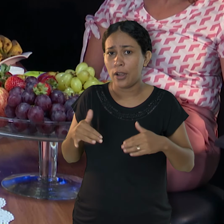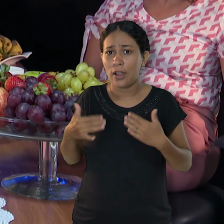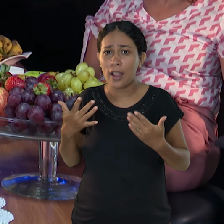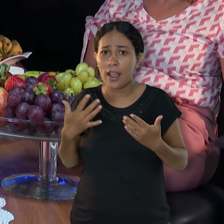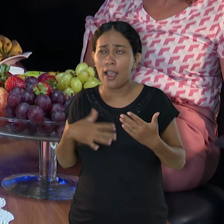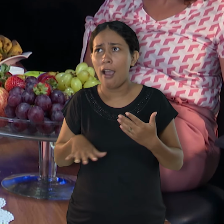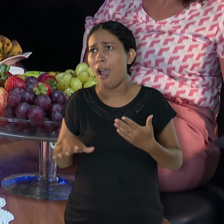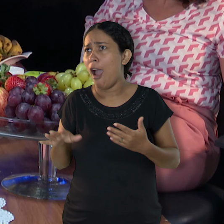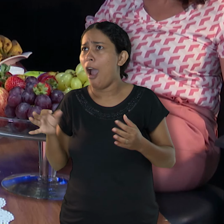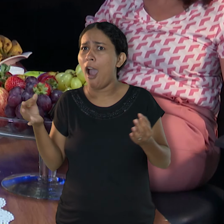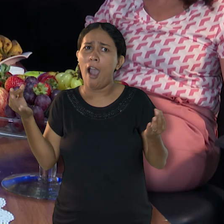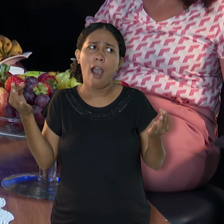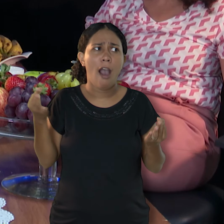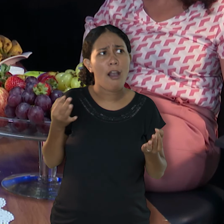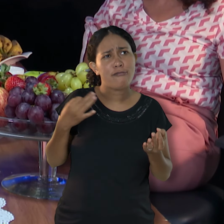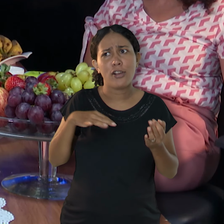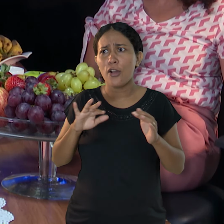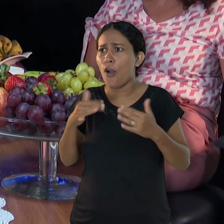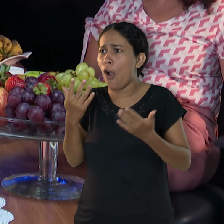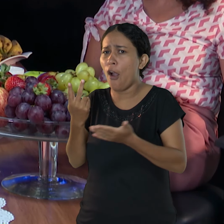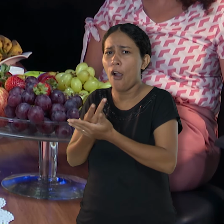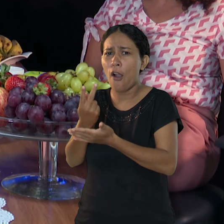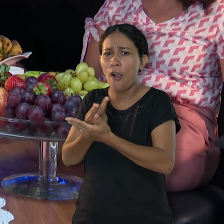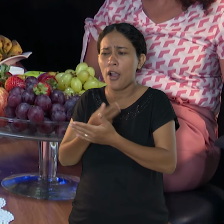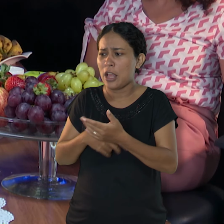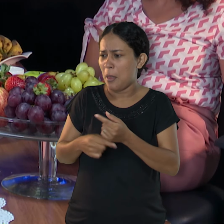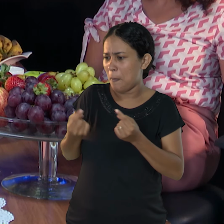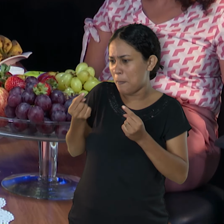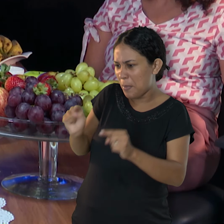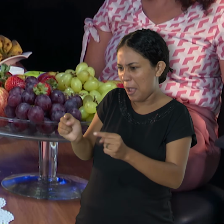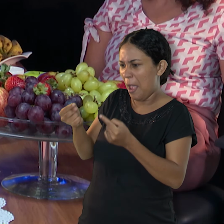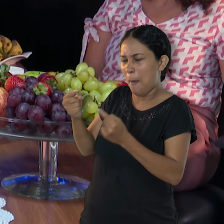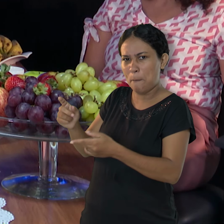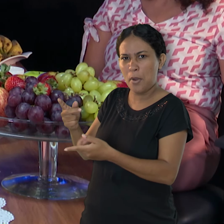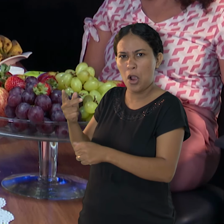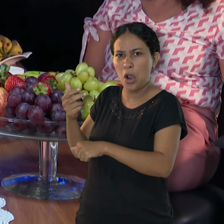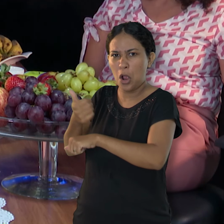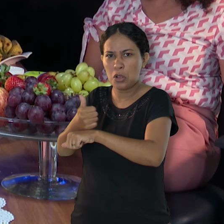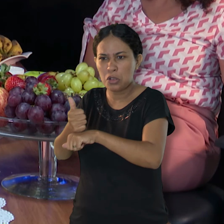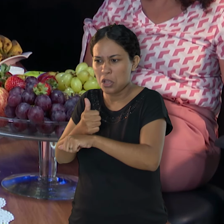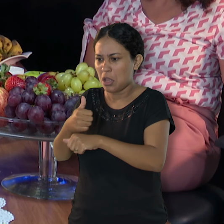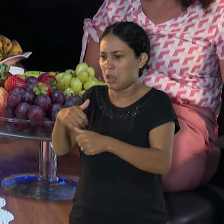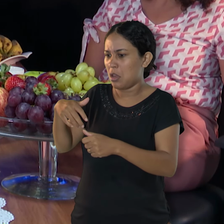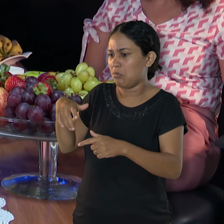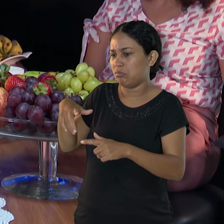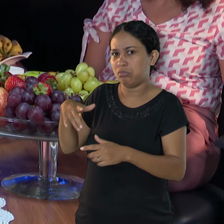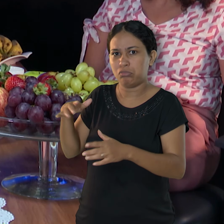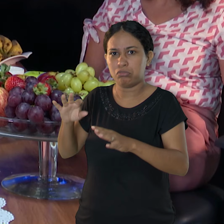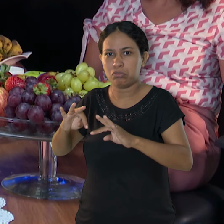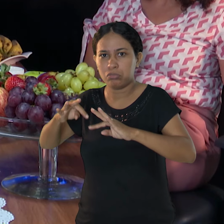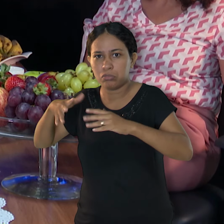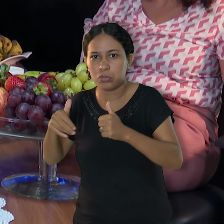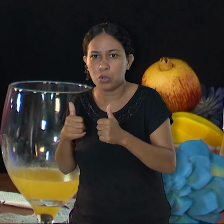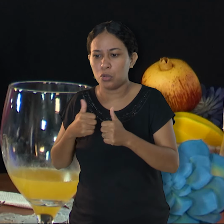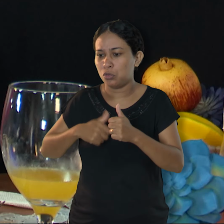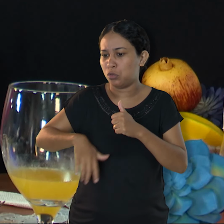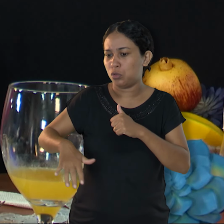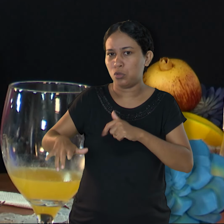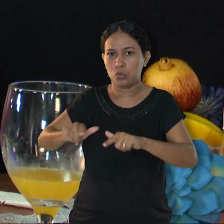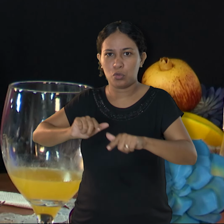que foi ofendeu o errado. servidor ou ofendeu o servidor, Isso ofendeu o servidor, magistrado, a copeira, do café, da limpeza. Foi aí que a